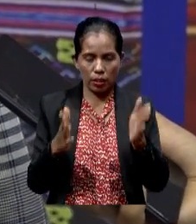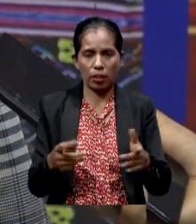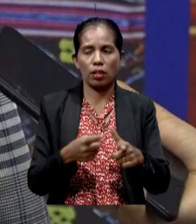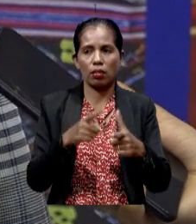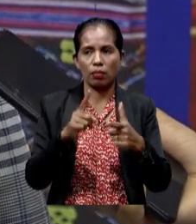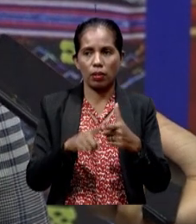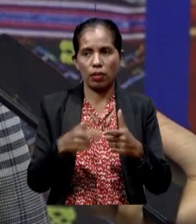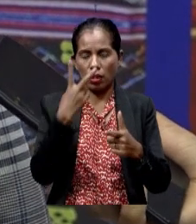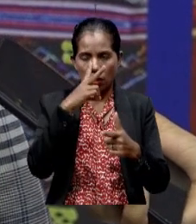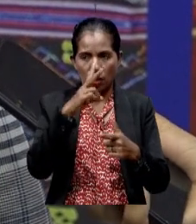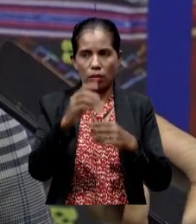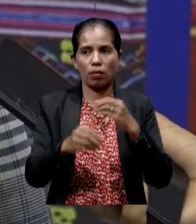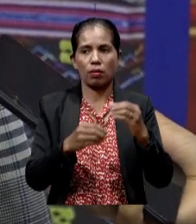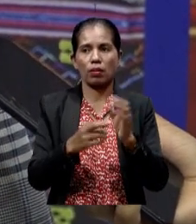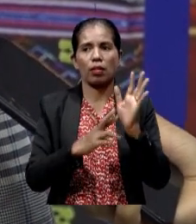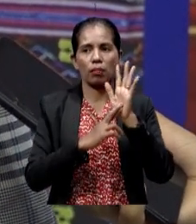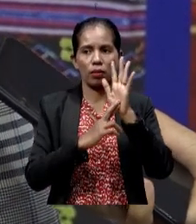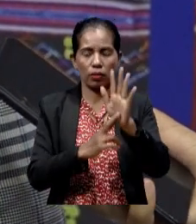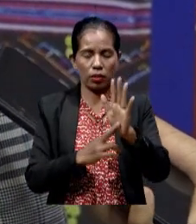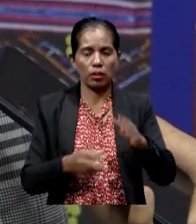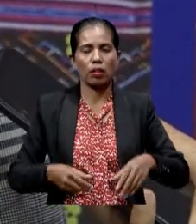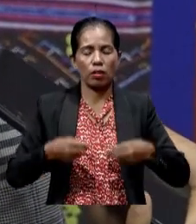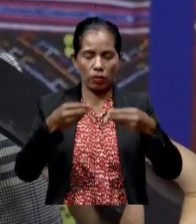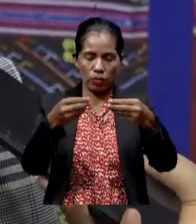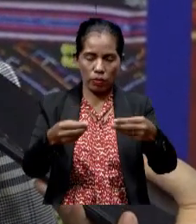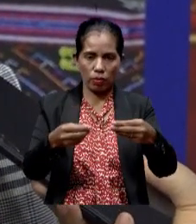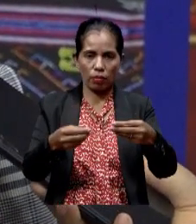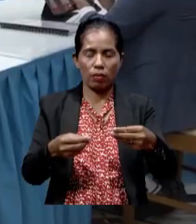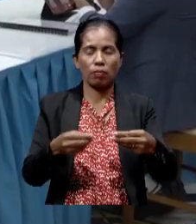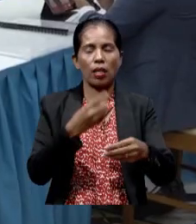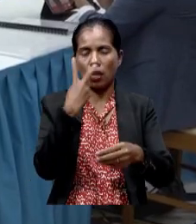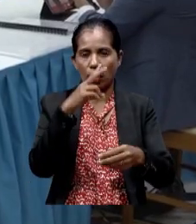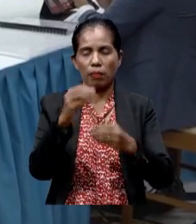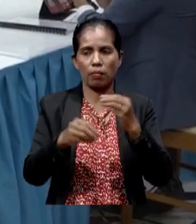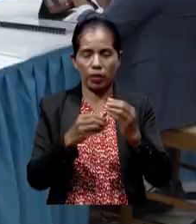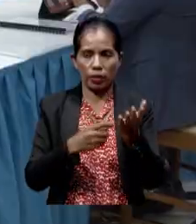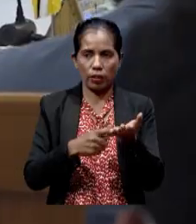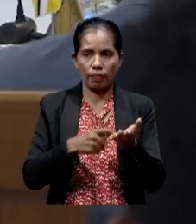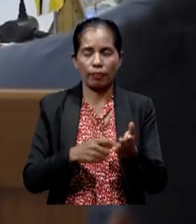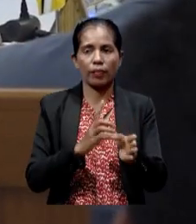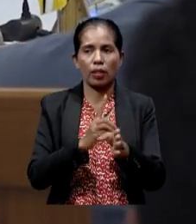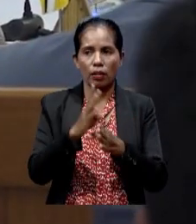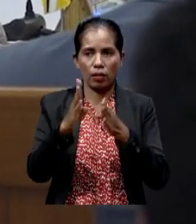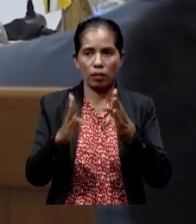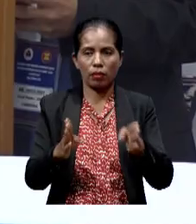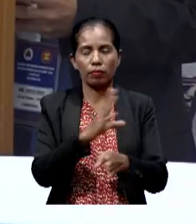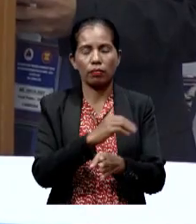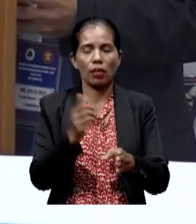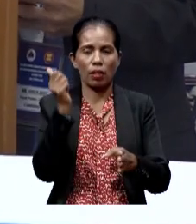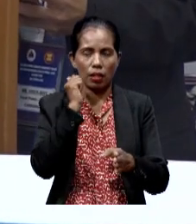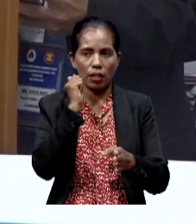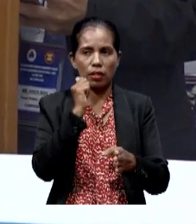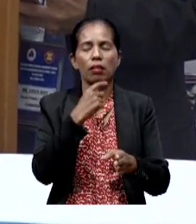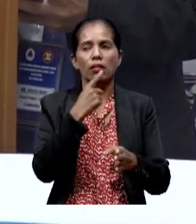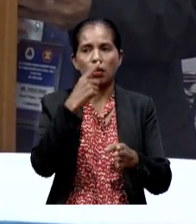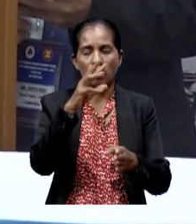halo reajustamento ne recomendação ki ikke sira fo liga liba parte técnica. Além de ne diretora-geral do assunto ASEAN, Milena